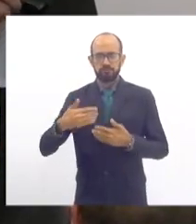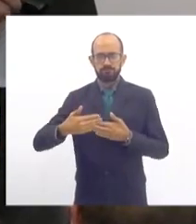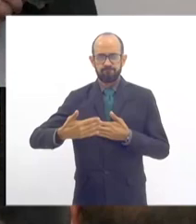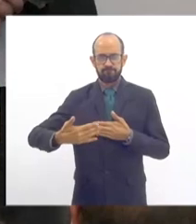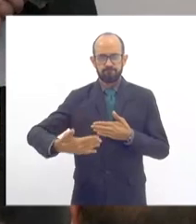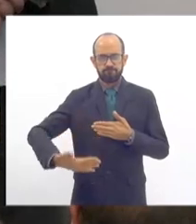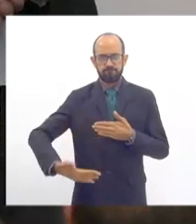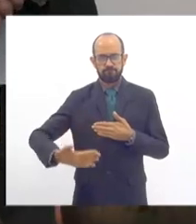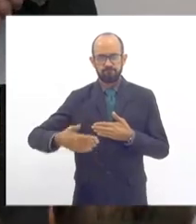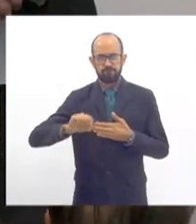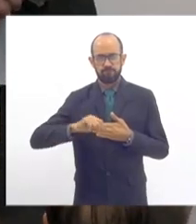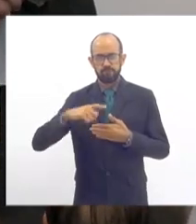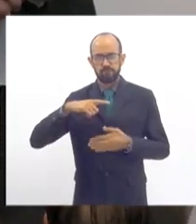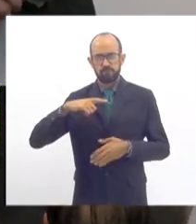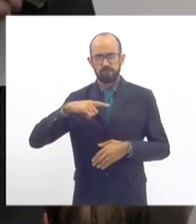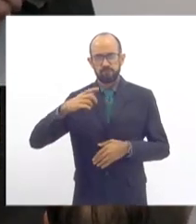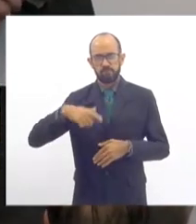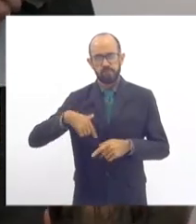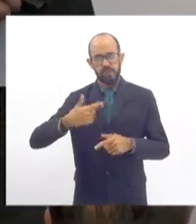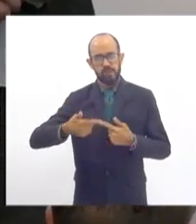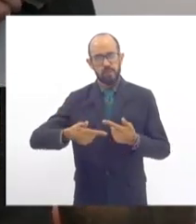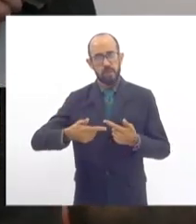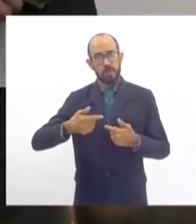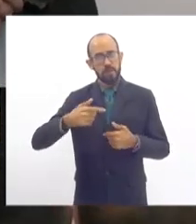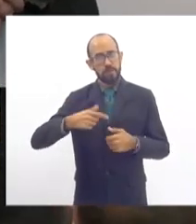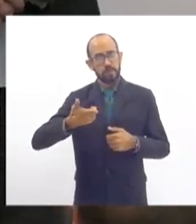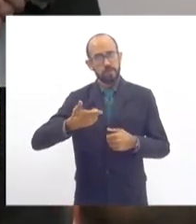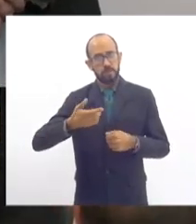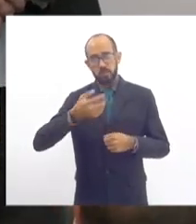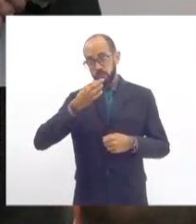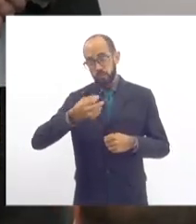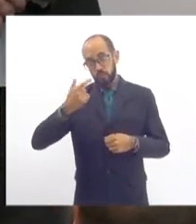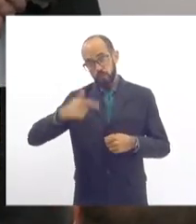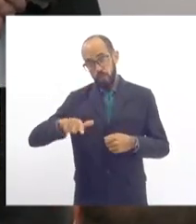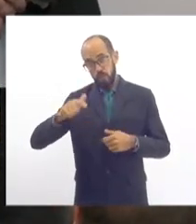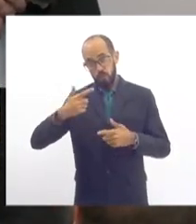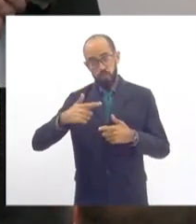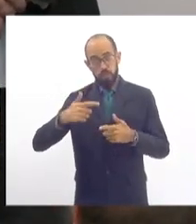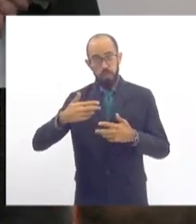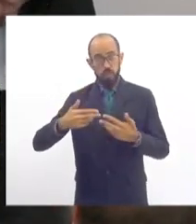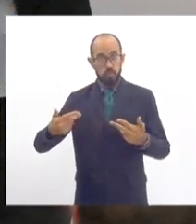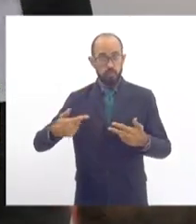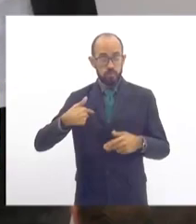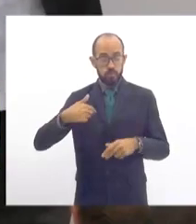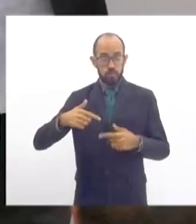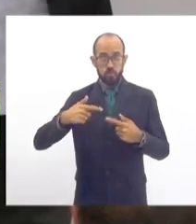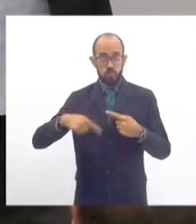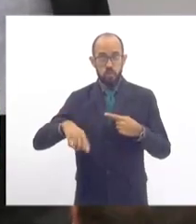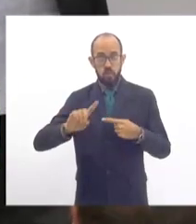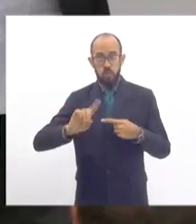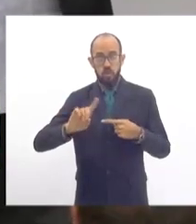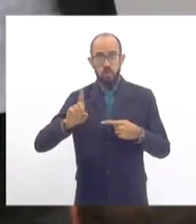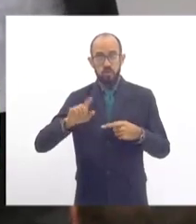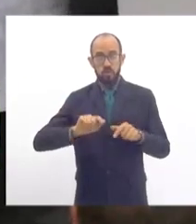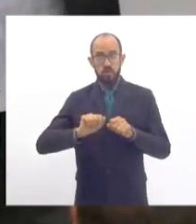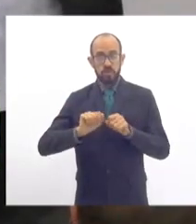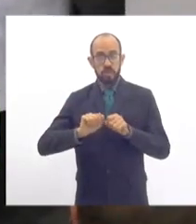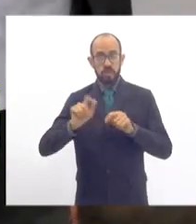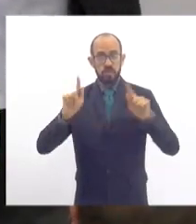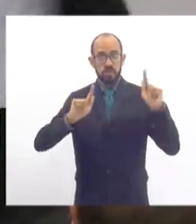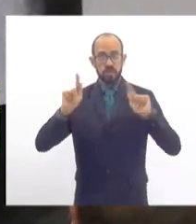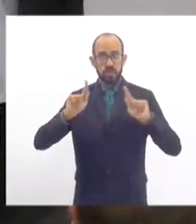Antônio sugeriu uma outra situação que eu discordo, porque era abrir licitação para